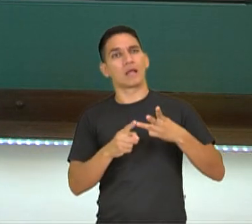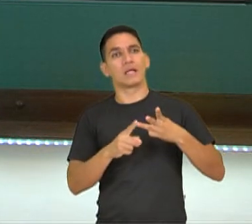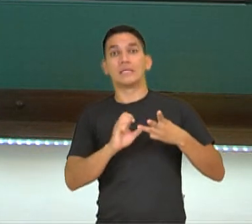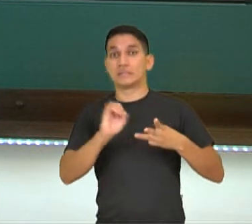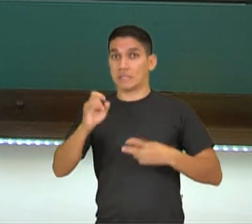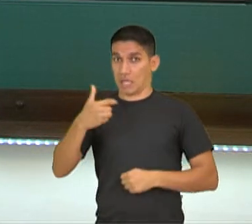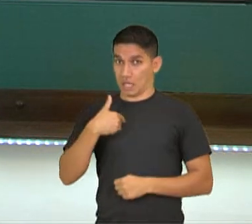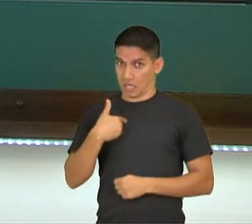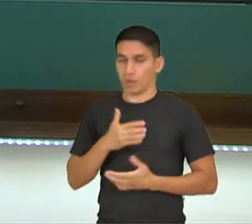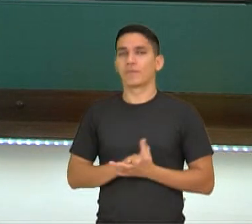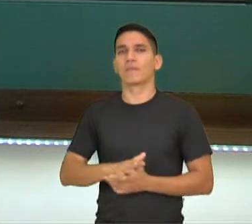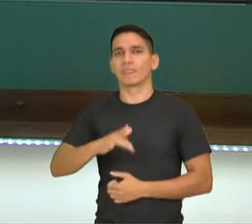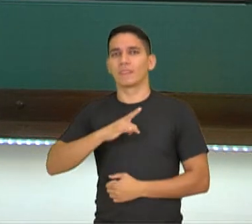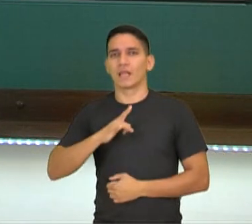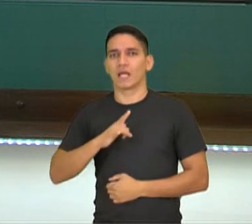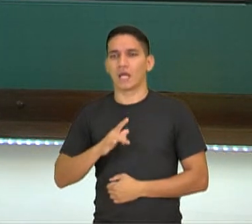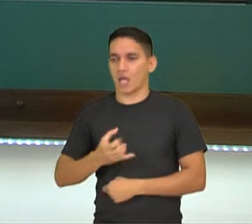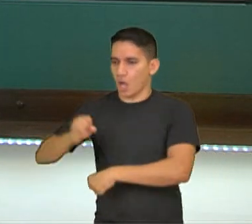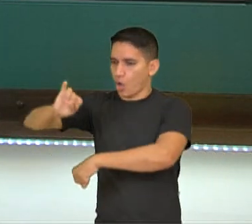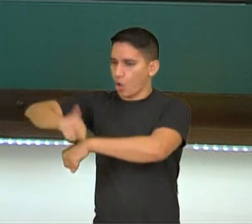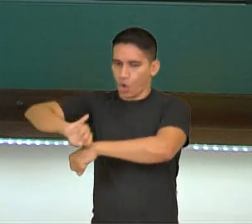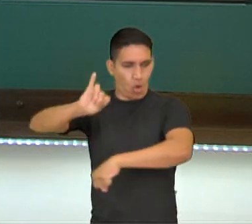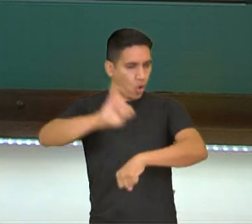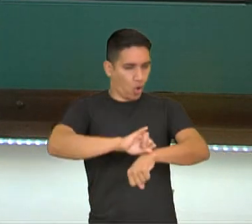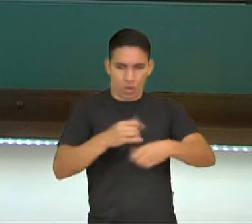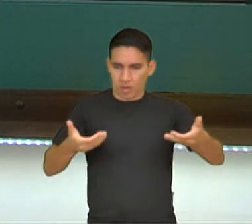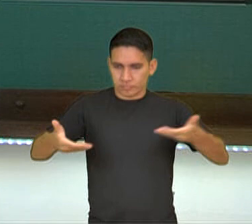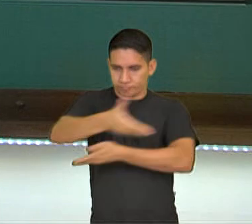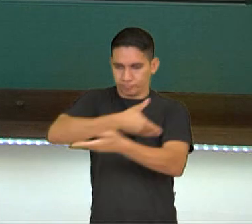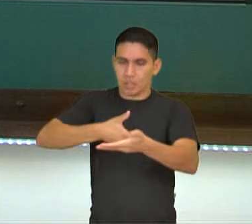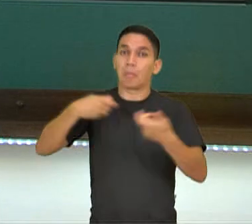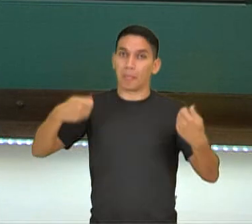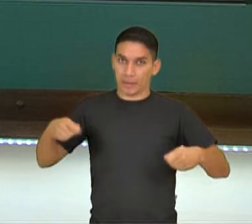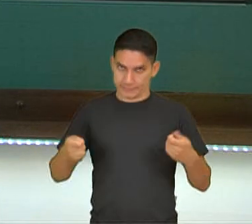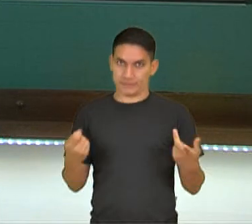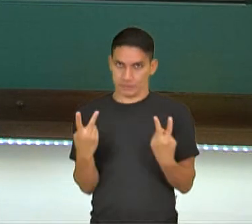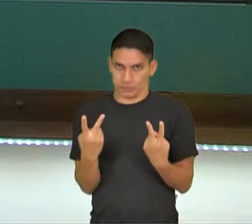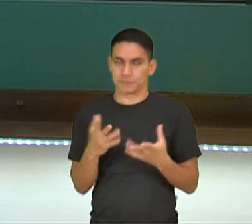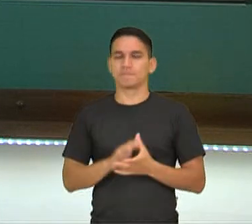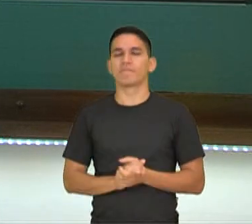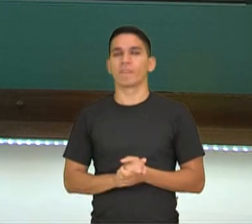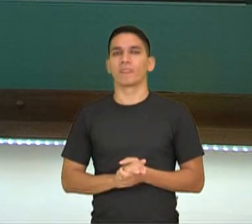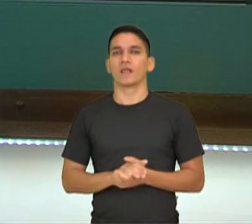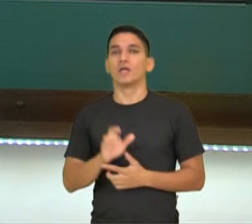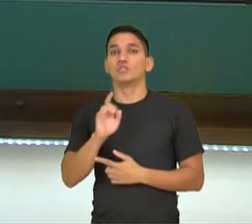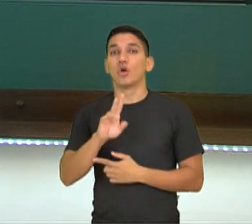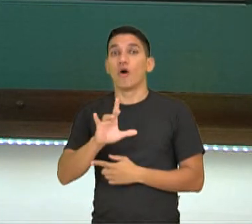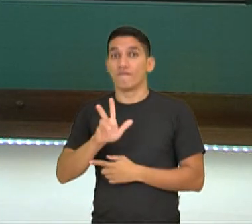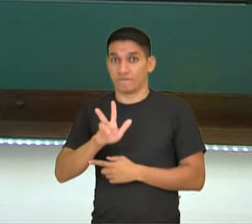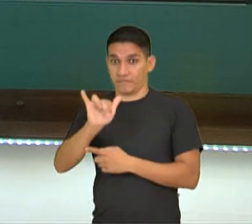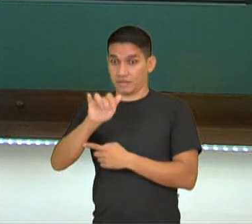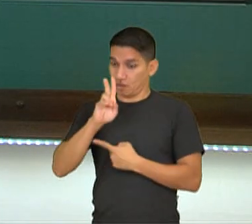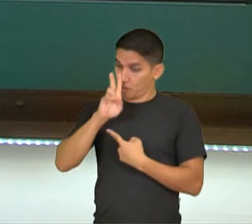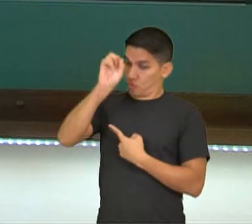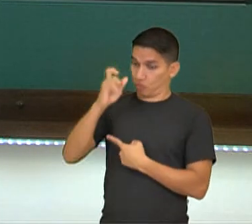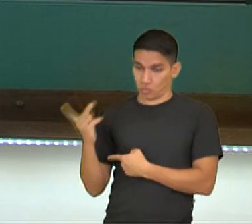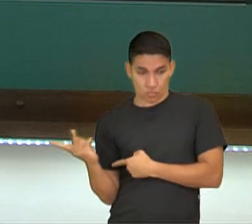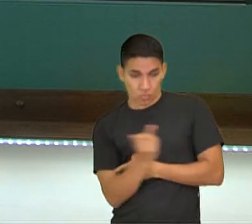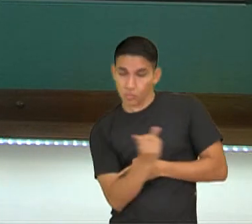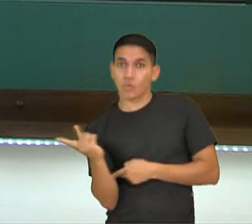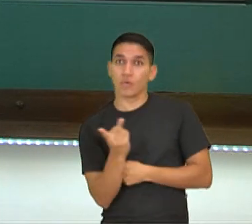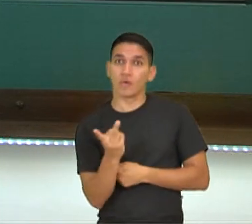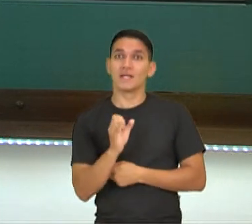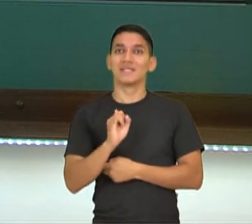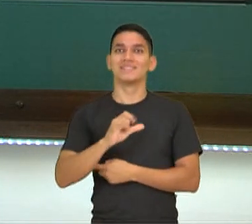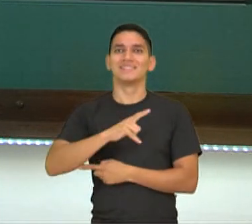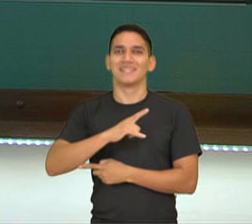eu tiver dois corpos interagindo, tem que ter dois corpos, só haverá força entre eles